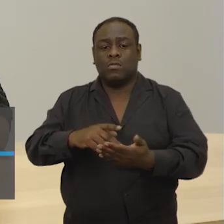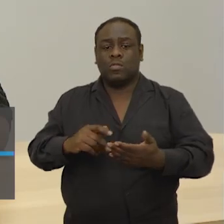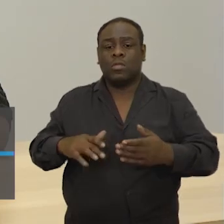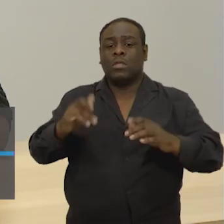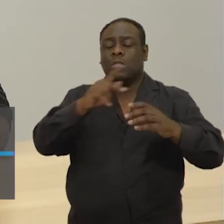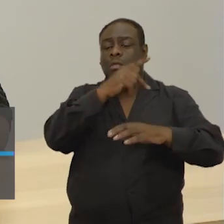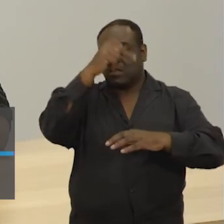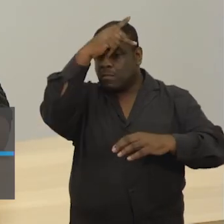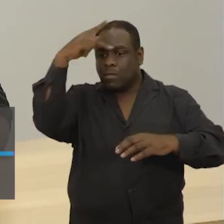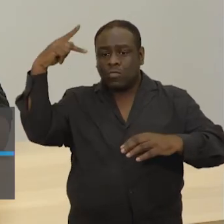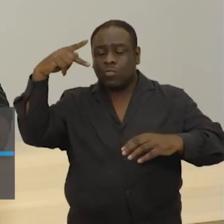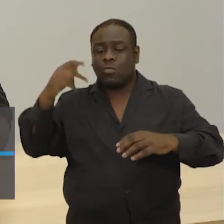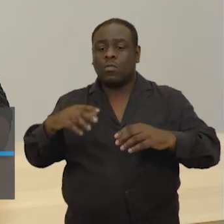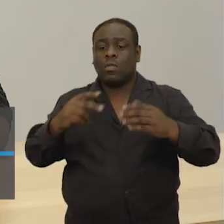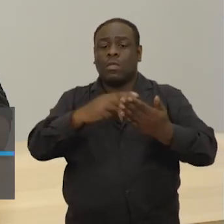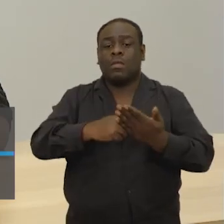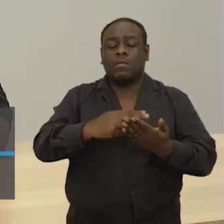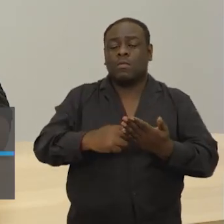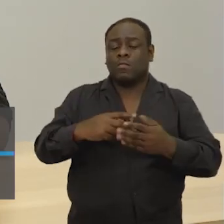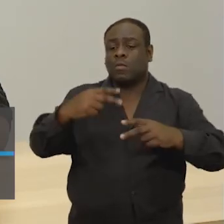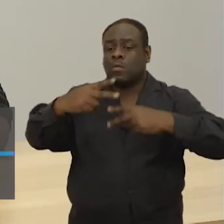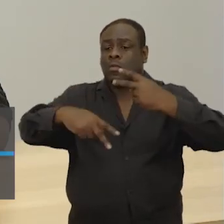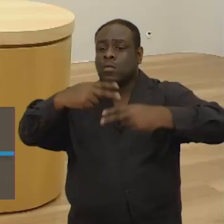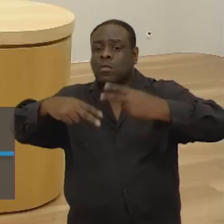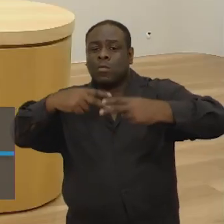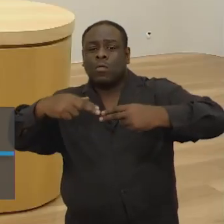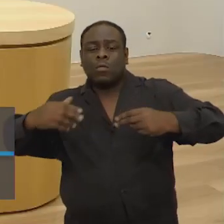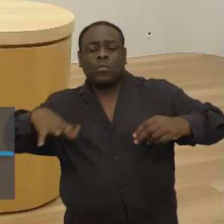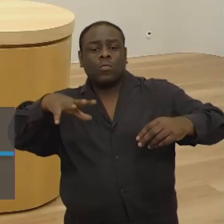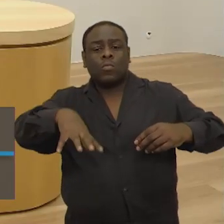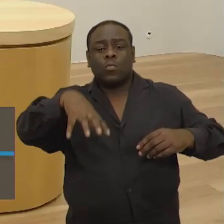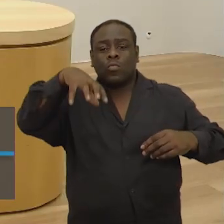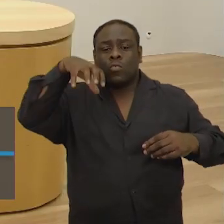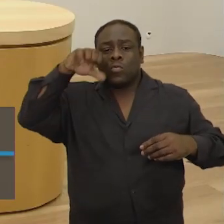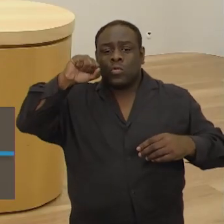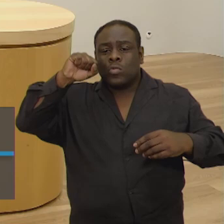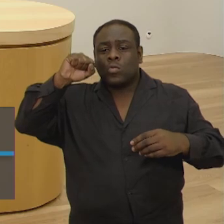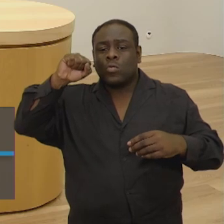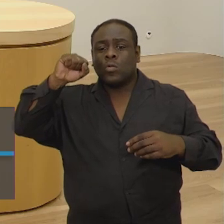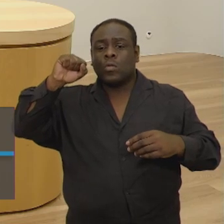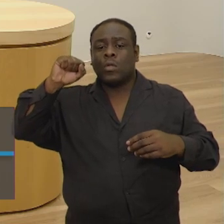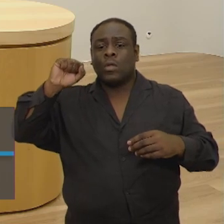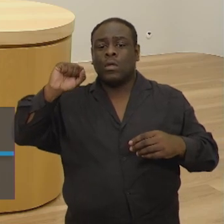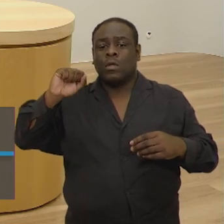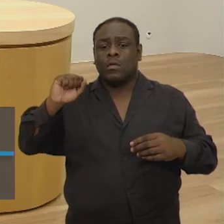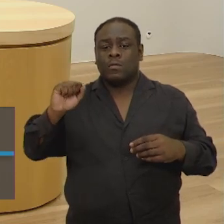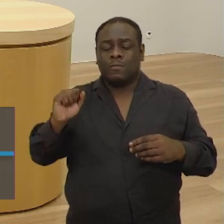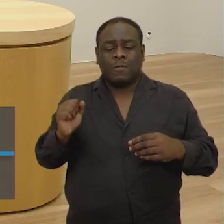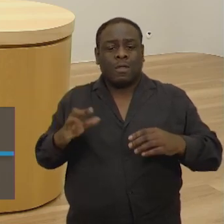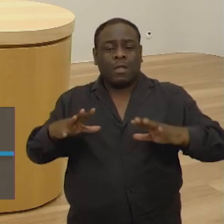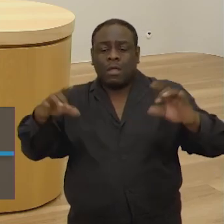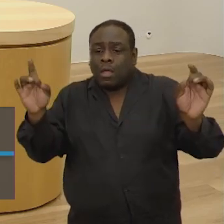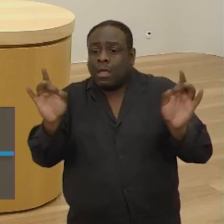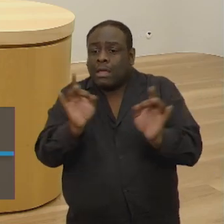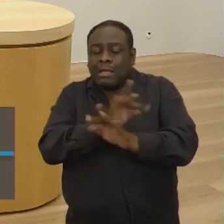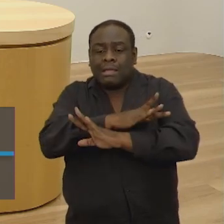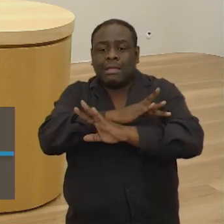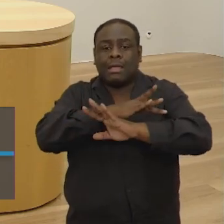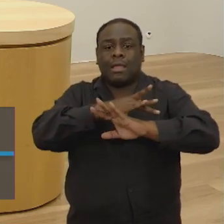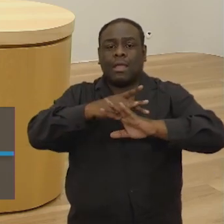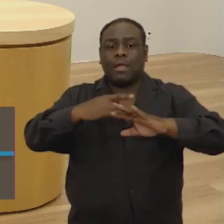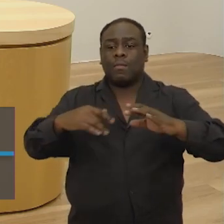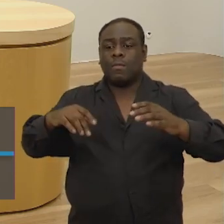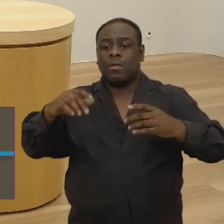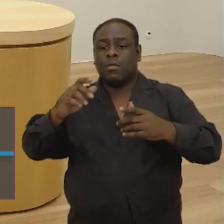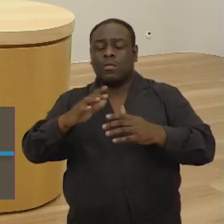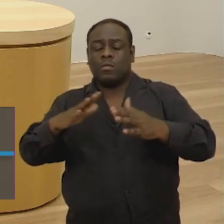outras pessoas e elas sentem a mesma coisa. Que alguns cheiros, acabam nos remetendo a determinadas